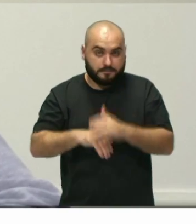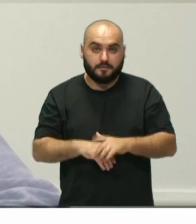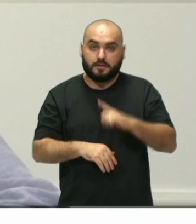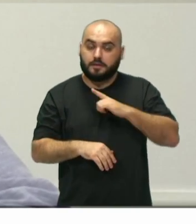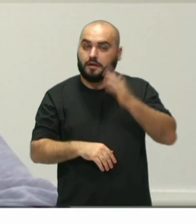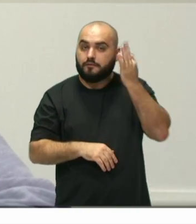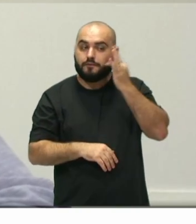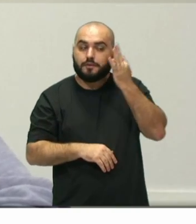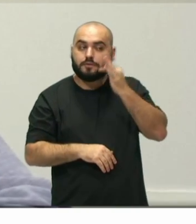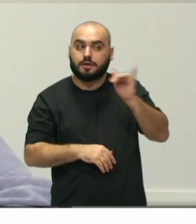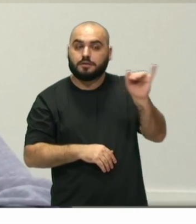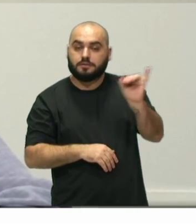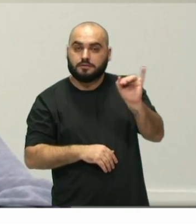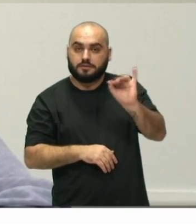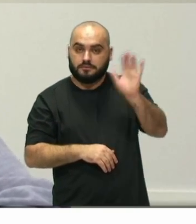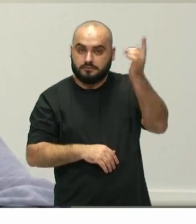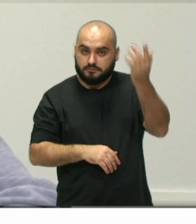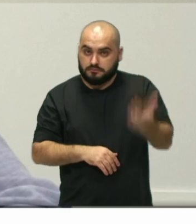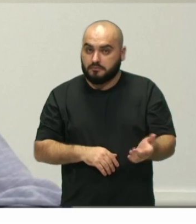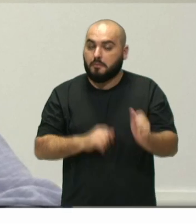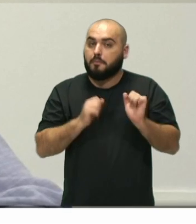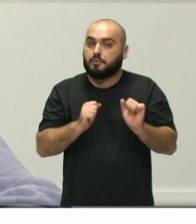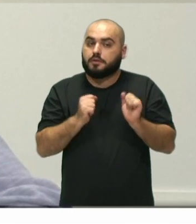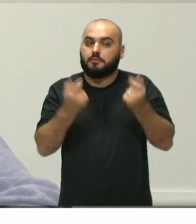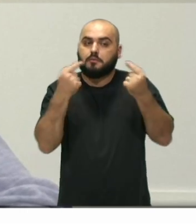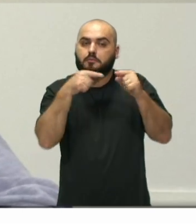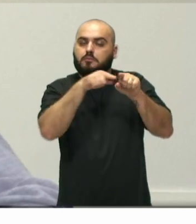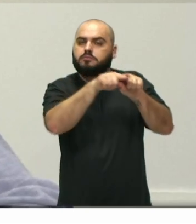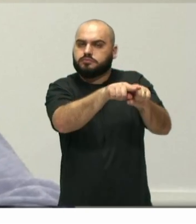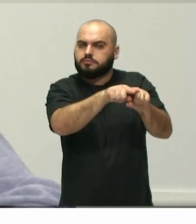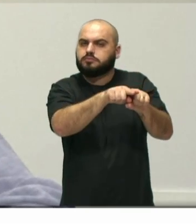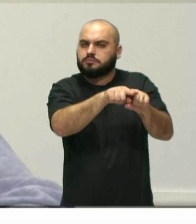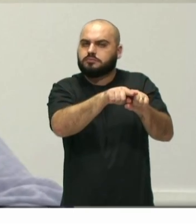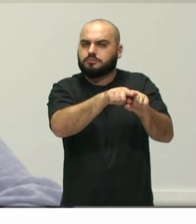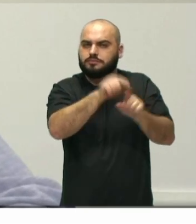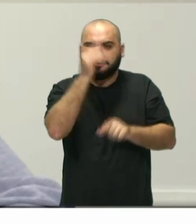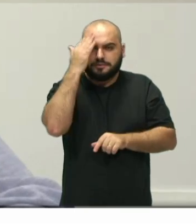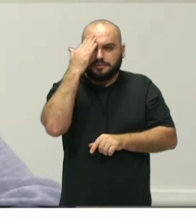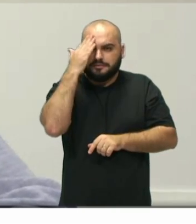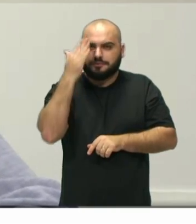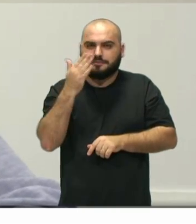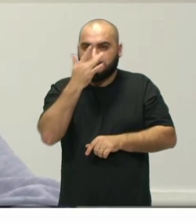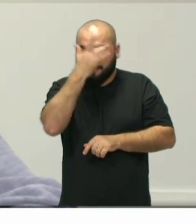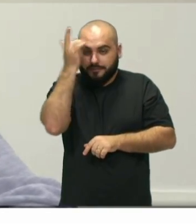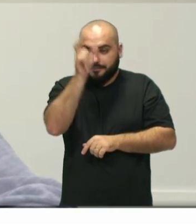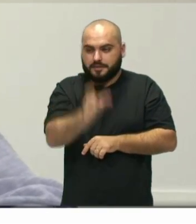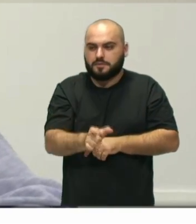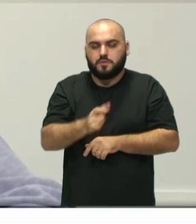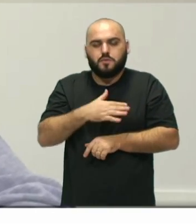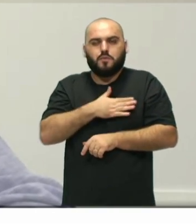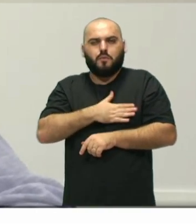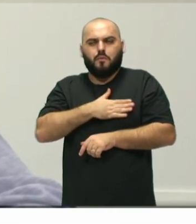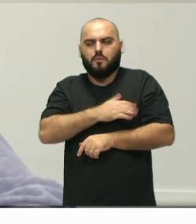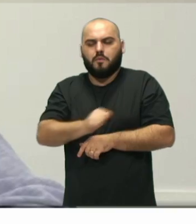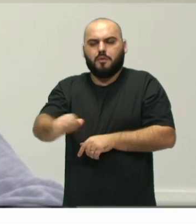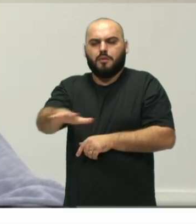universidade aqui em Itajaí, que isso pode ser muito bem trabalhado, e também incentivar aquelas pessoas que acabam gostando dessa